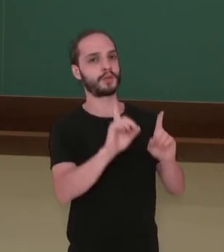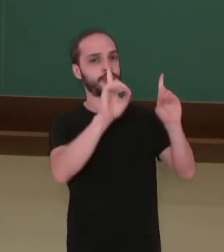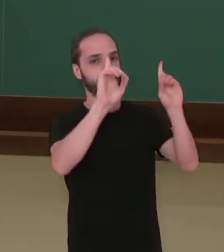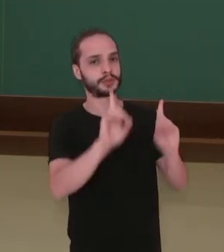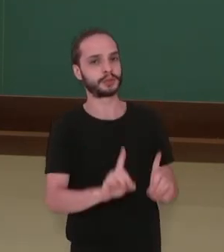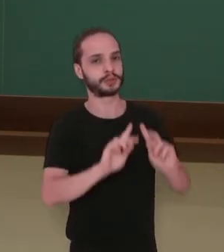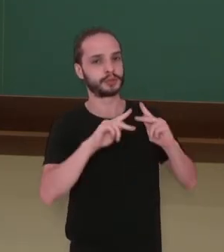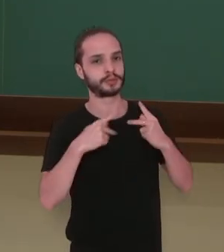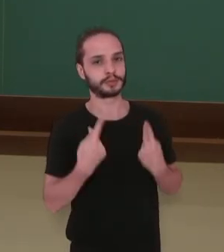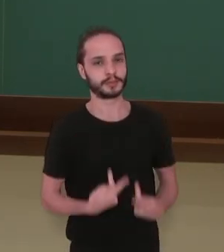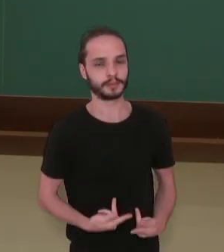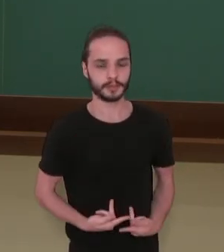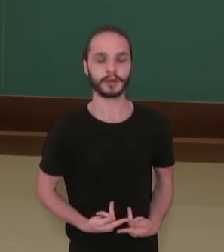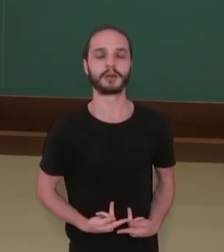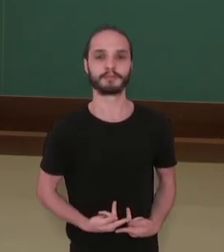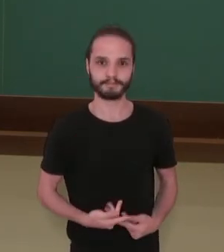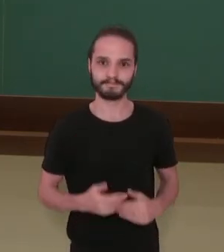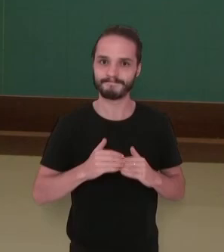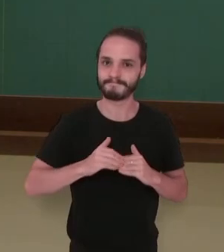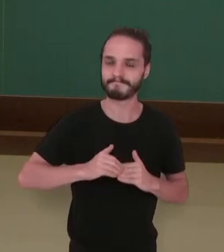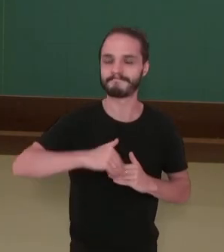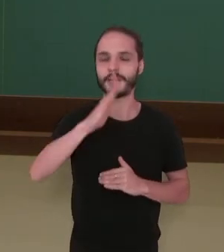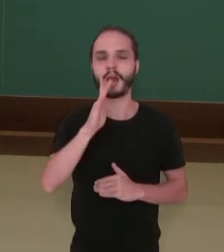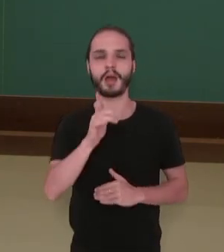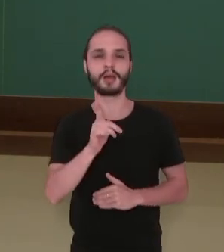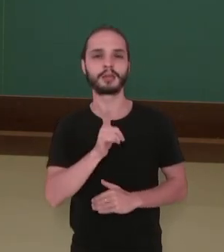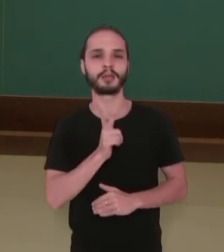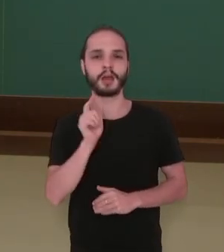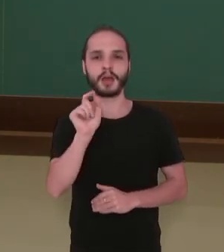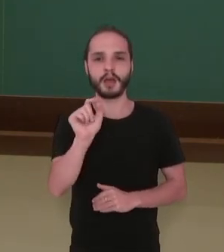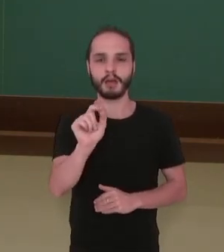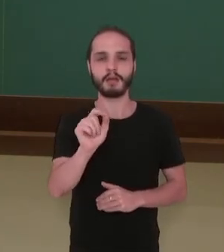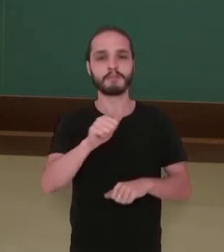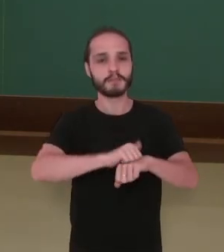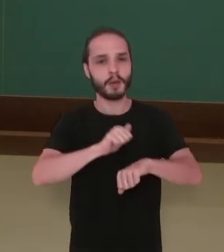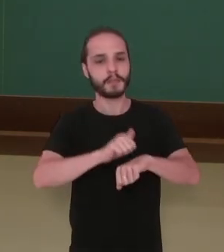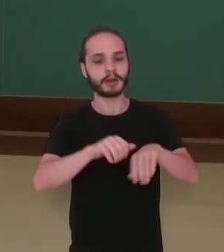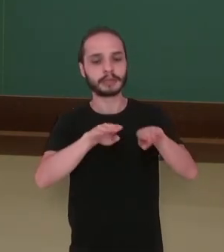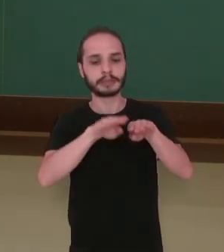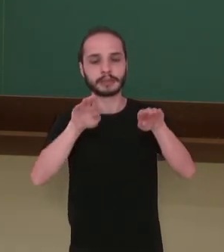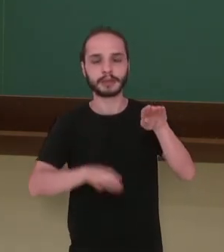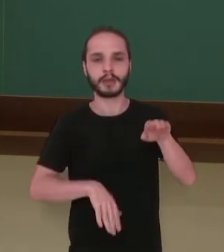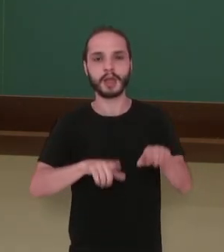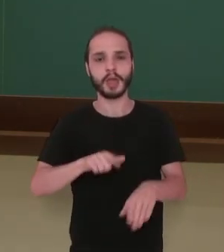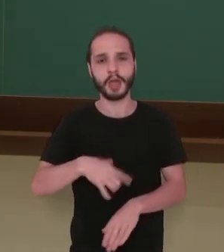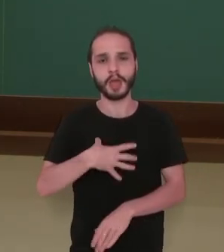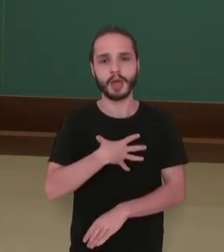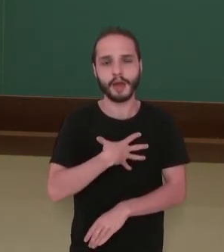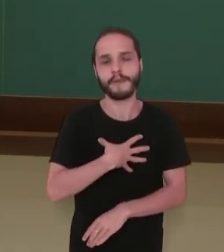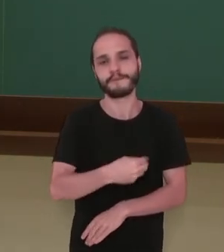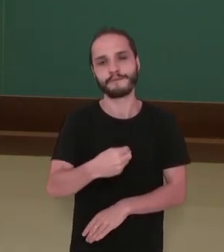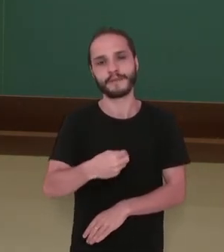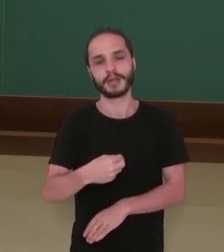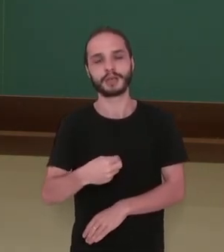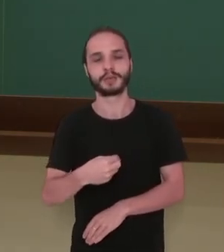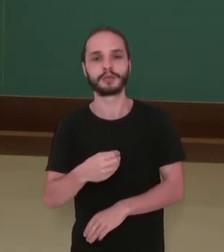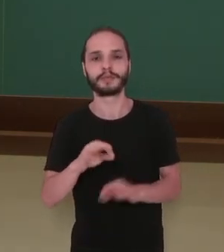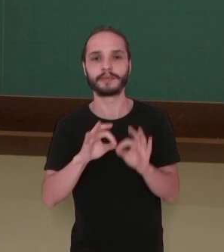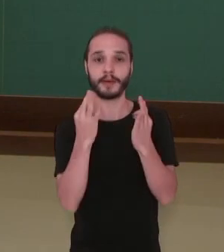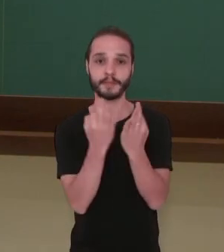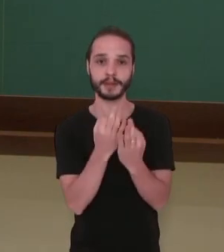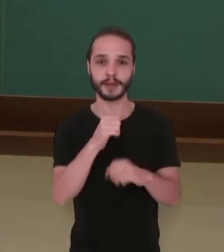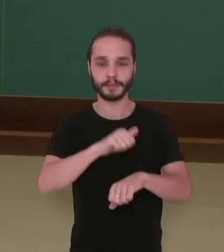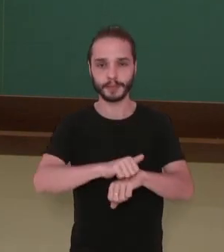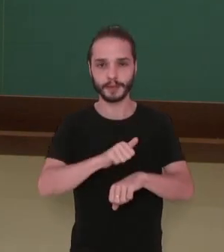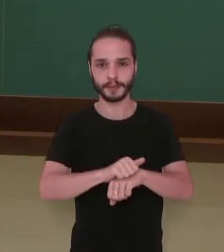humanos, sendo que os mais afetados pela pobreza e a desigualdade social são filhos e filhas das famílias mais pobres.